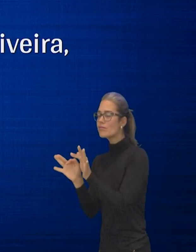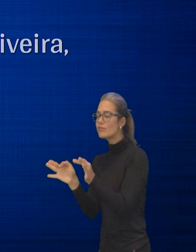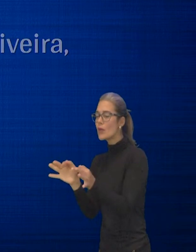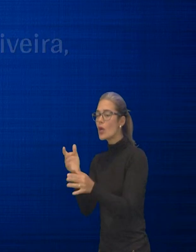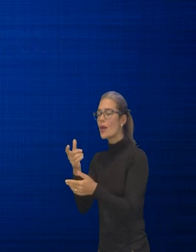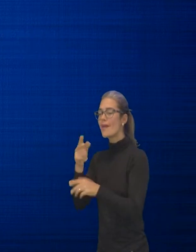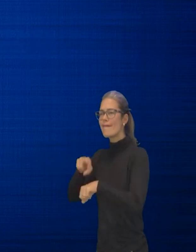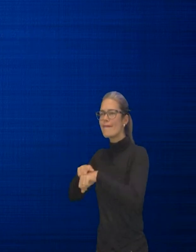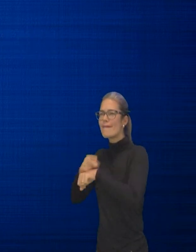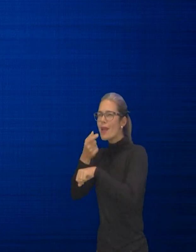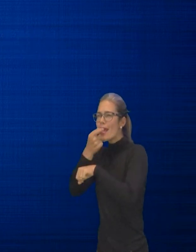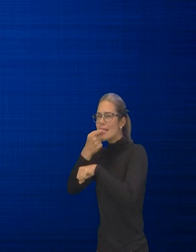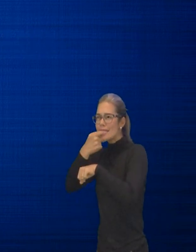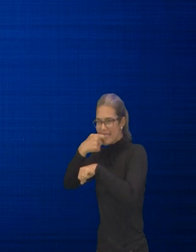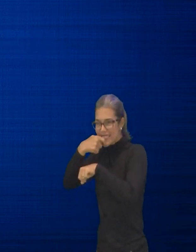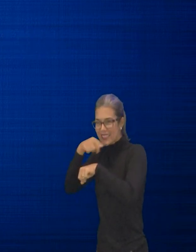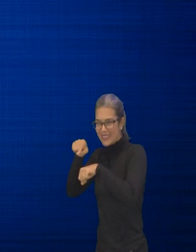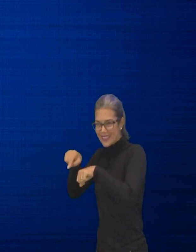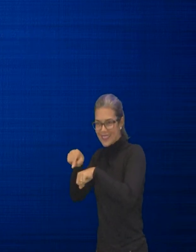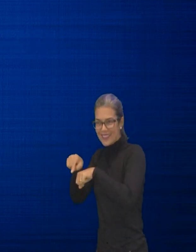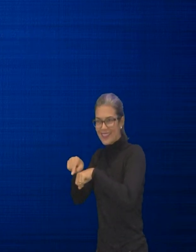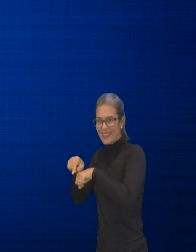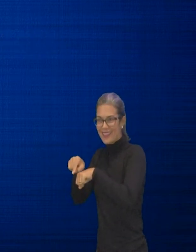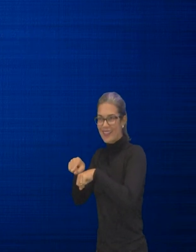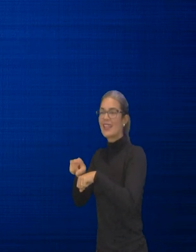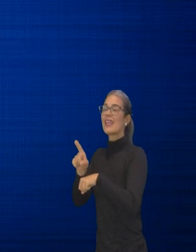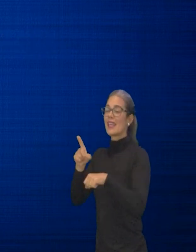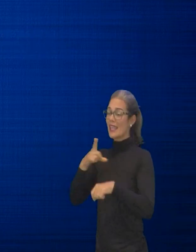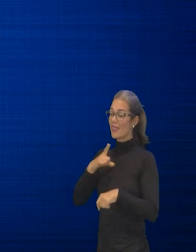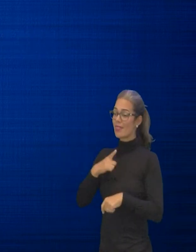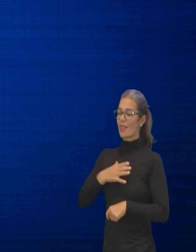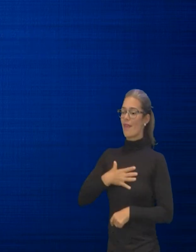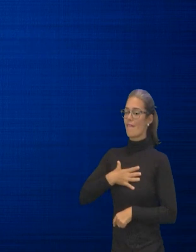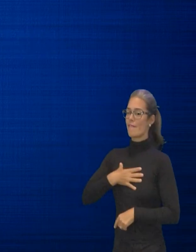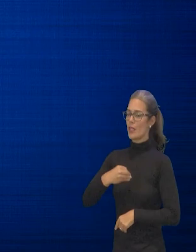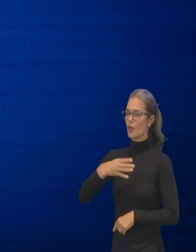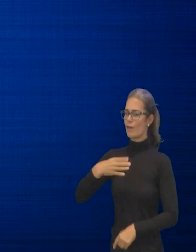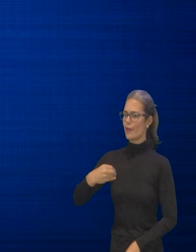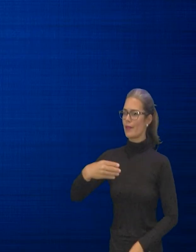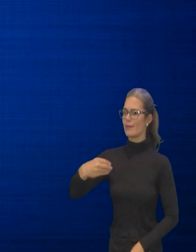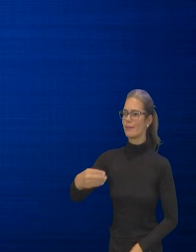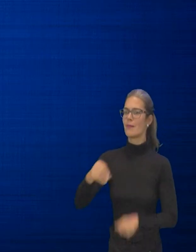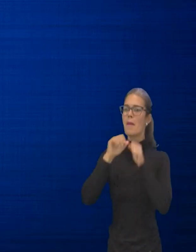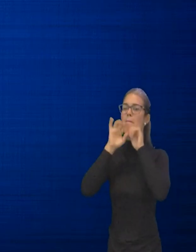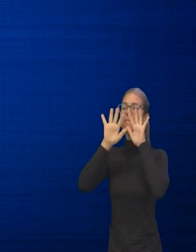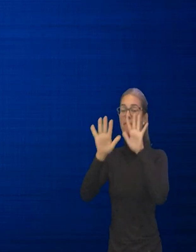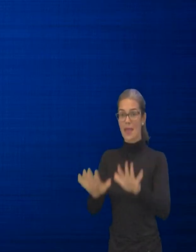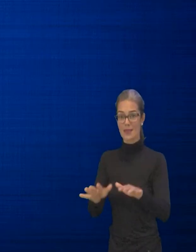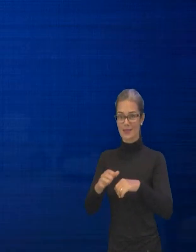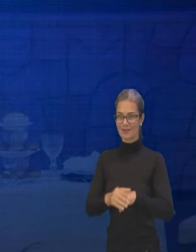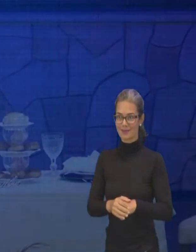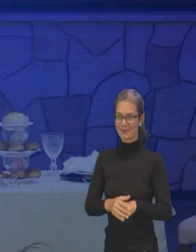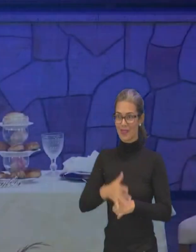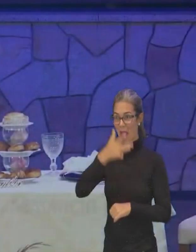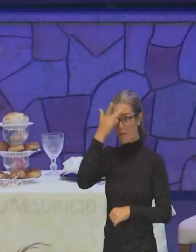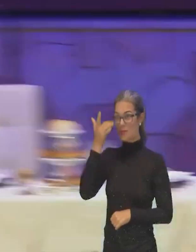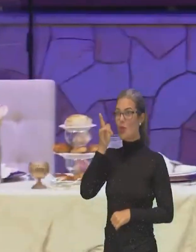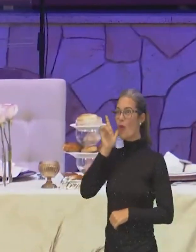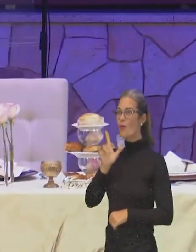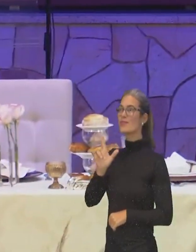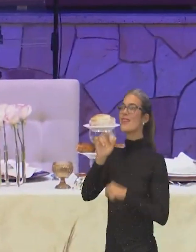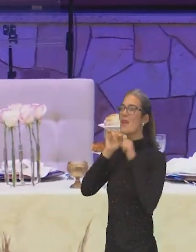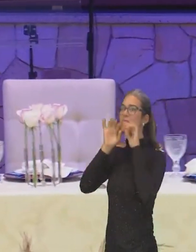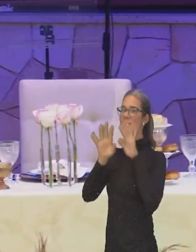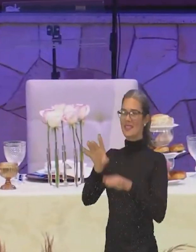mesa. Assim será abençoado o homem que teme ao Senhor. Feche os seus olhos, vamos pedir para que